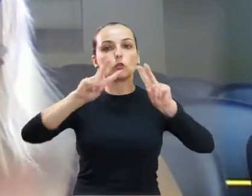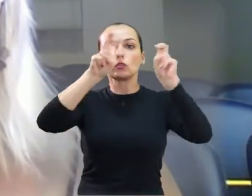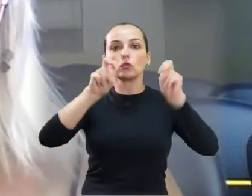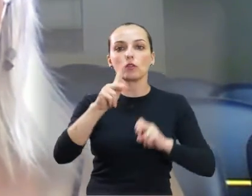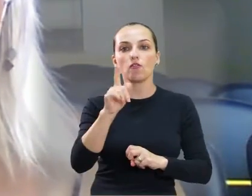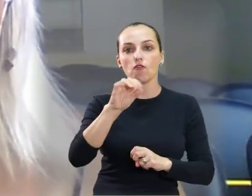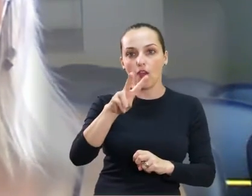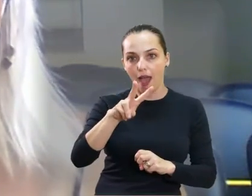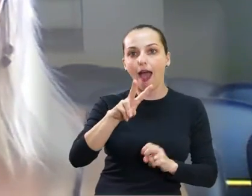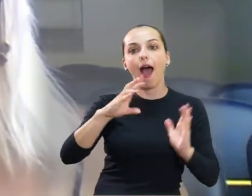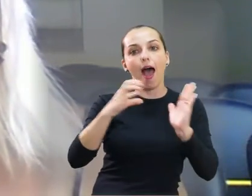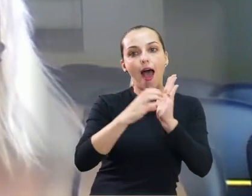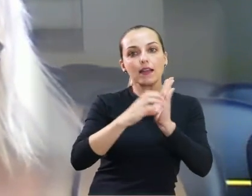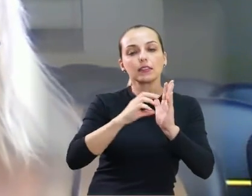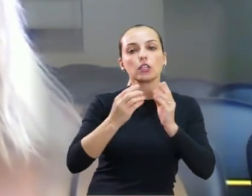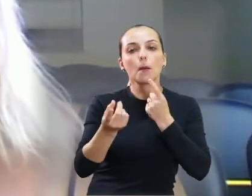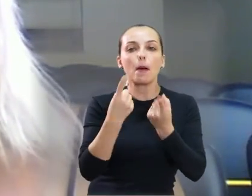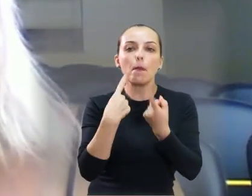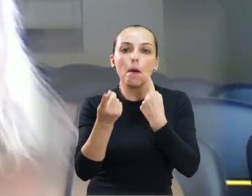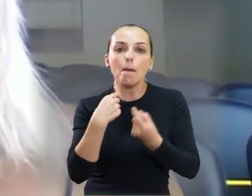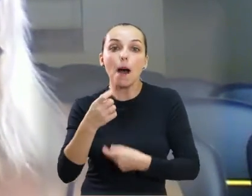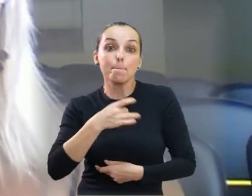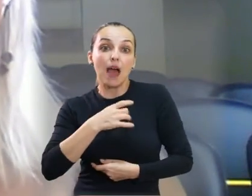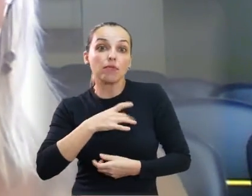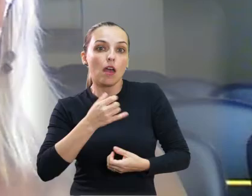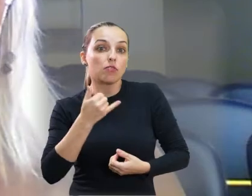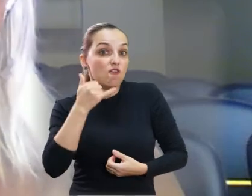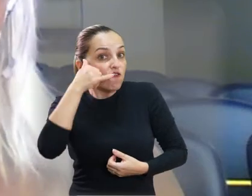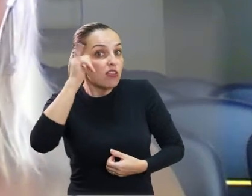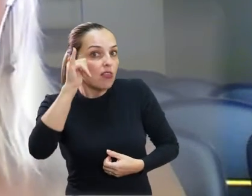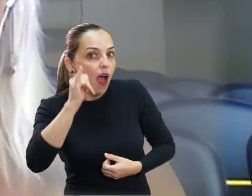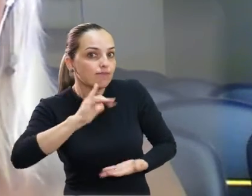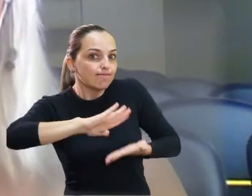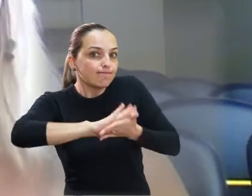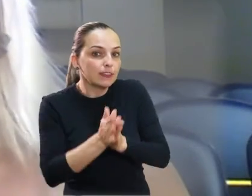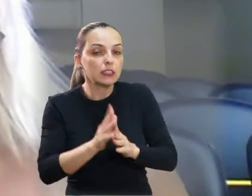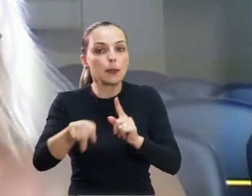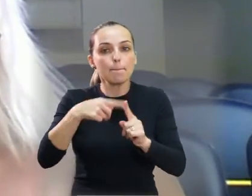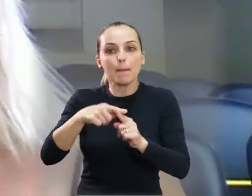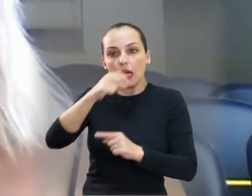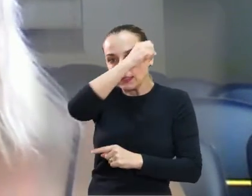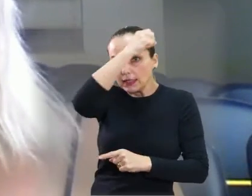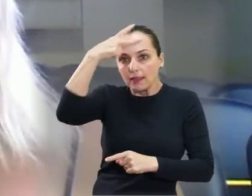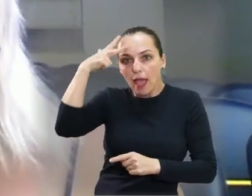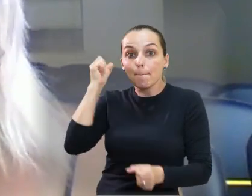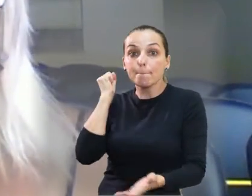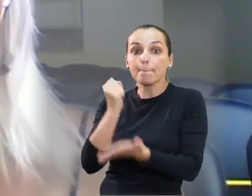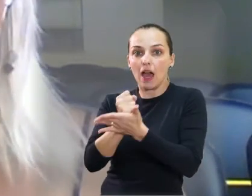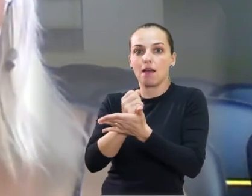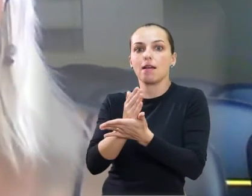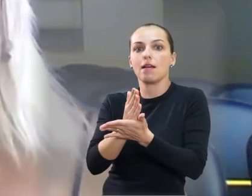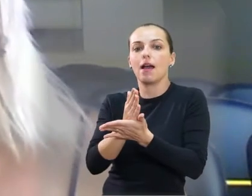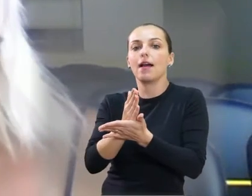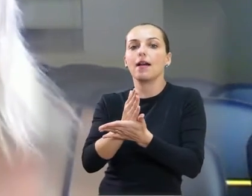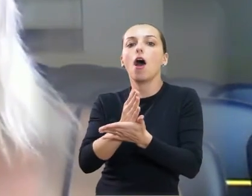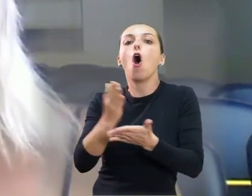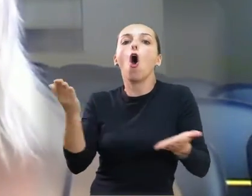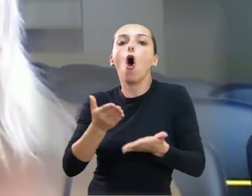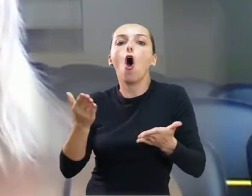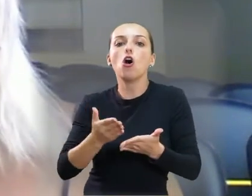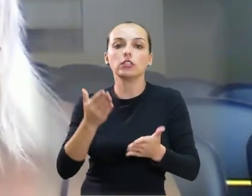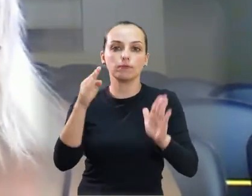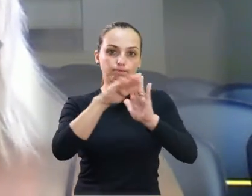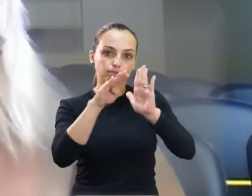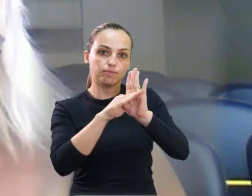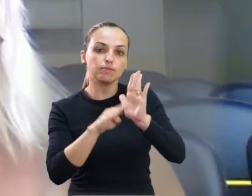nosso bate-papo. Falar sobre HIV/AIDS é uma forma de combater o medo, o preconceito e o estigma com o vírus e com a doença.